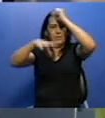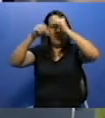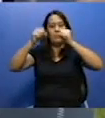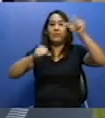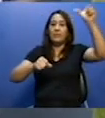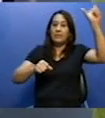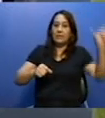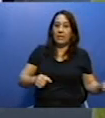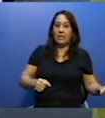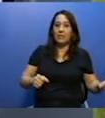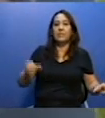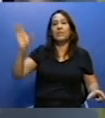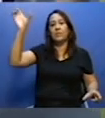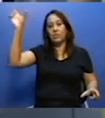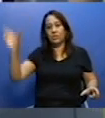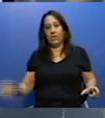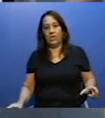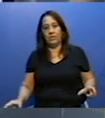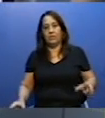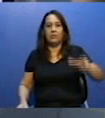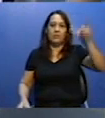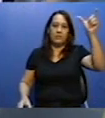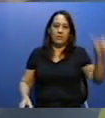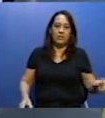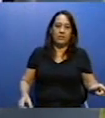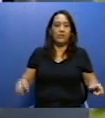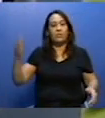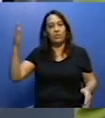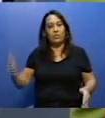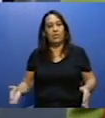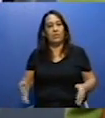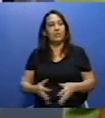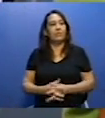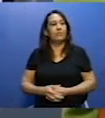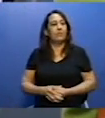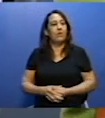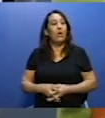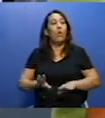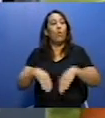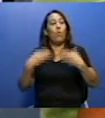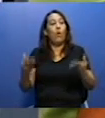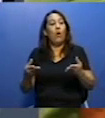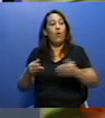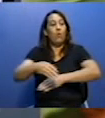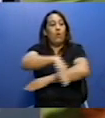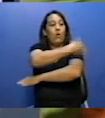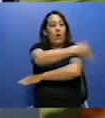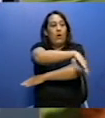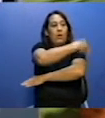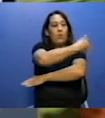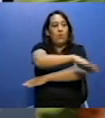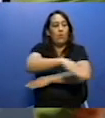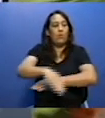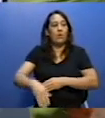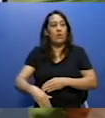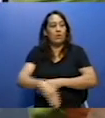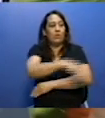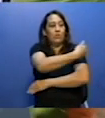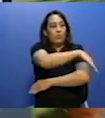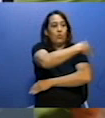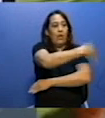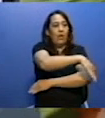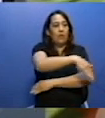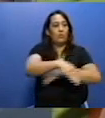Esquerda e direita. Está perguntando, ó, cadê a esquerda das meninas? Aqui. Qual é a rua à esquerda delas?